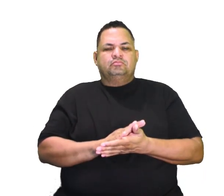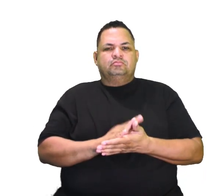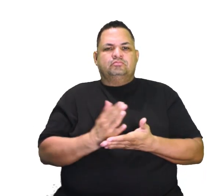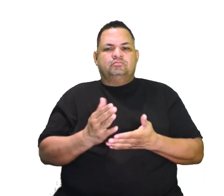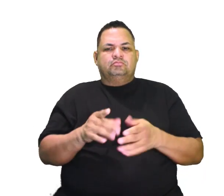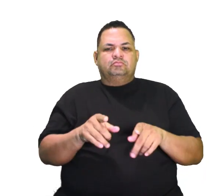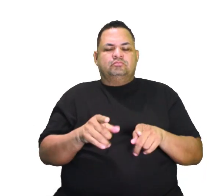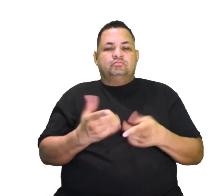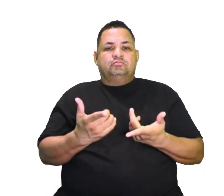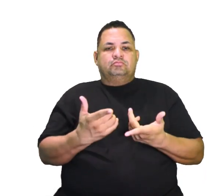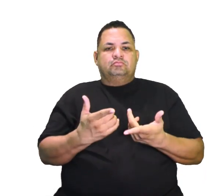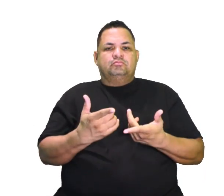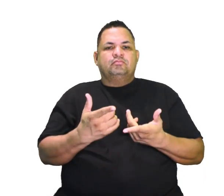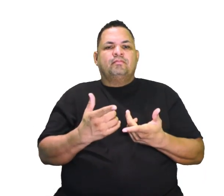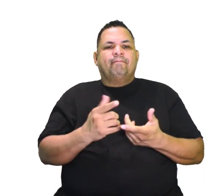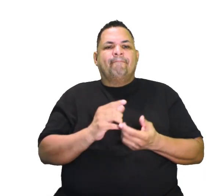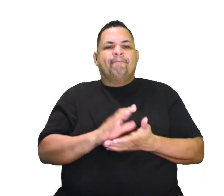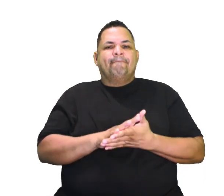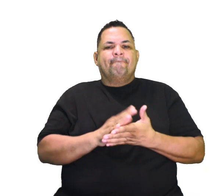ampla de